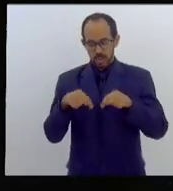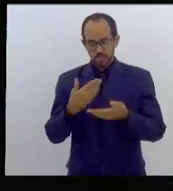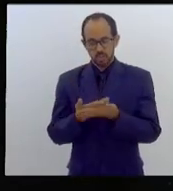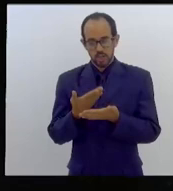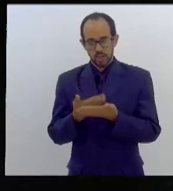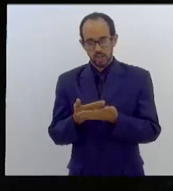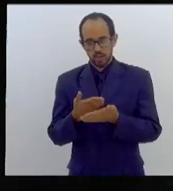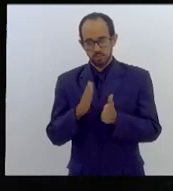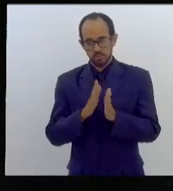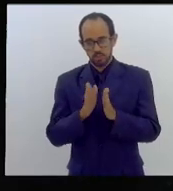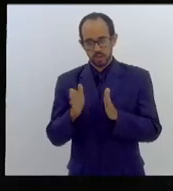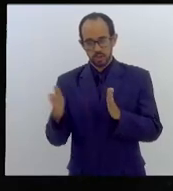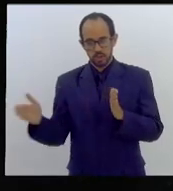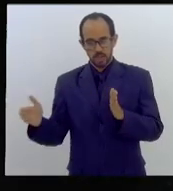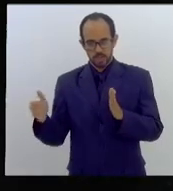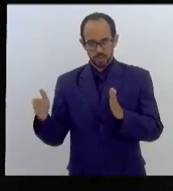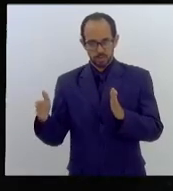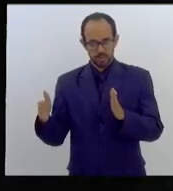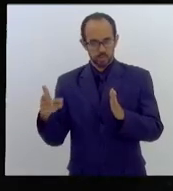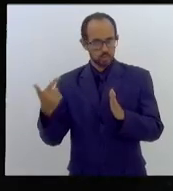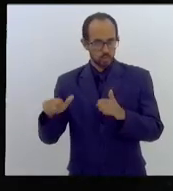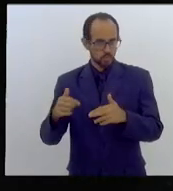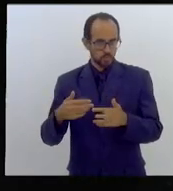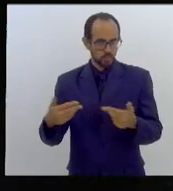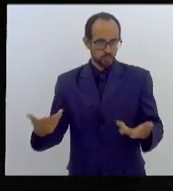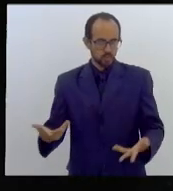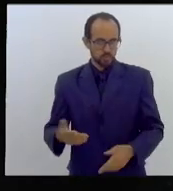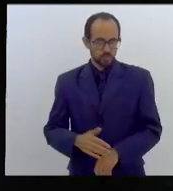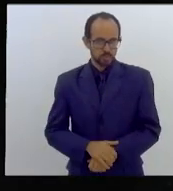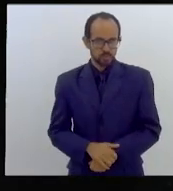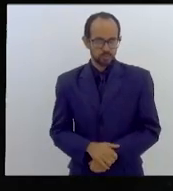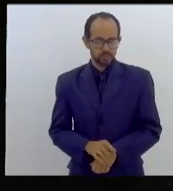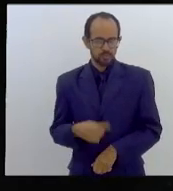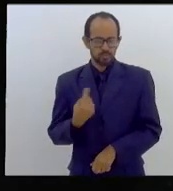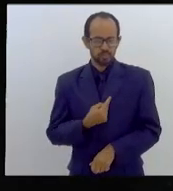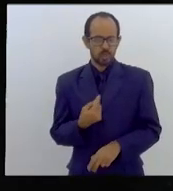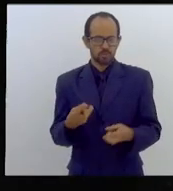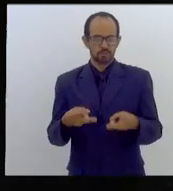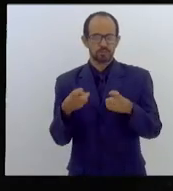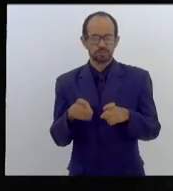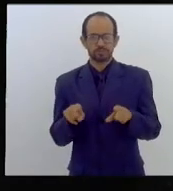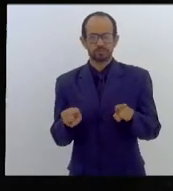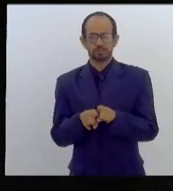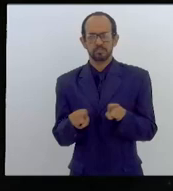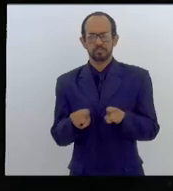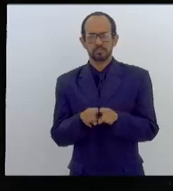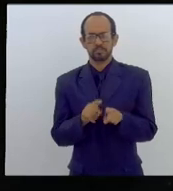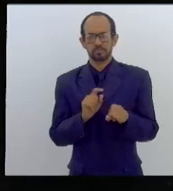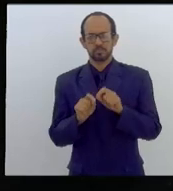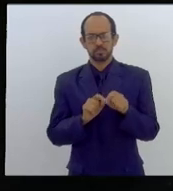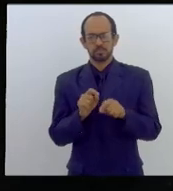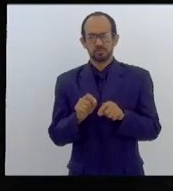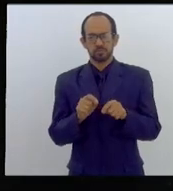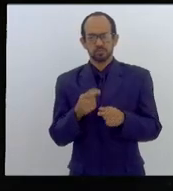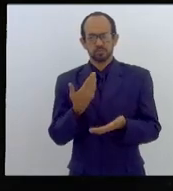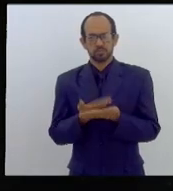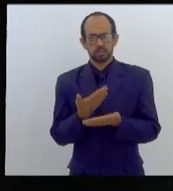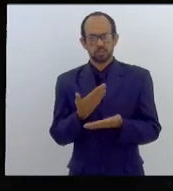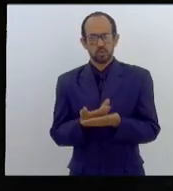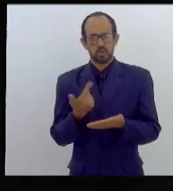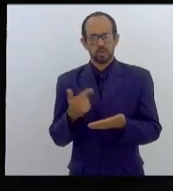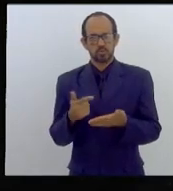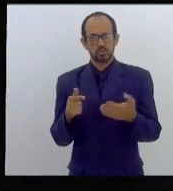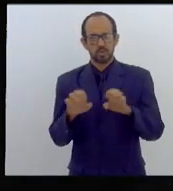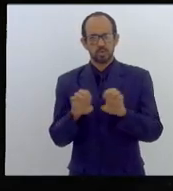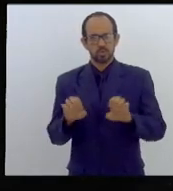biblioteca, pátios, entre outras coisas. Então, a gente verifica também, né, que uma escola sem infraestrutura